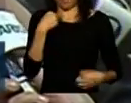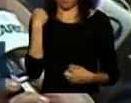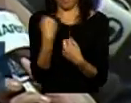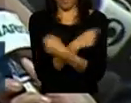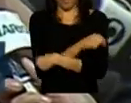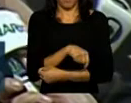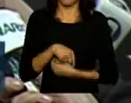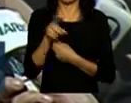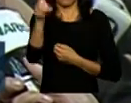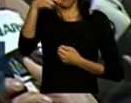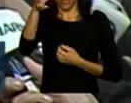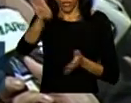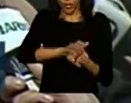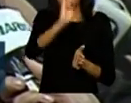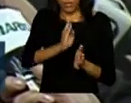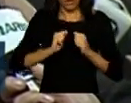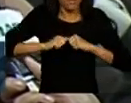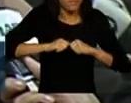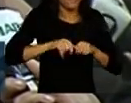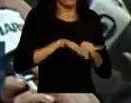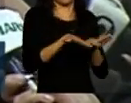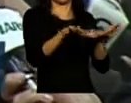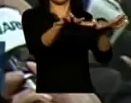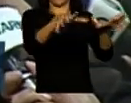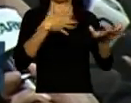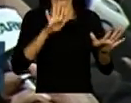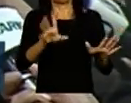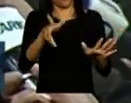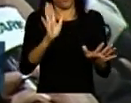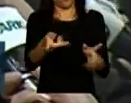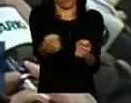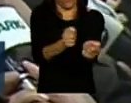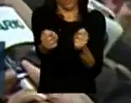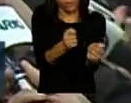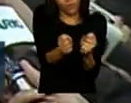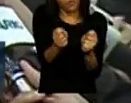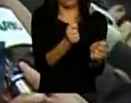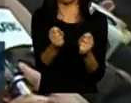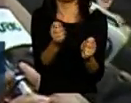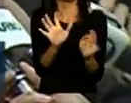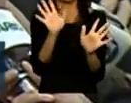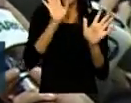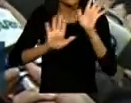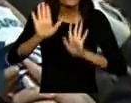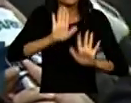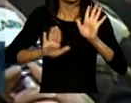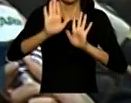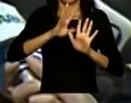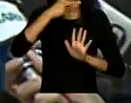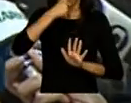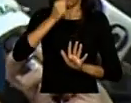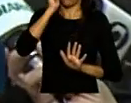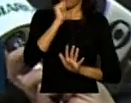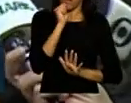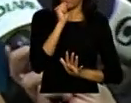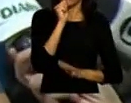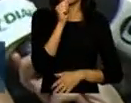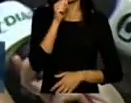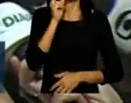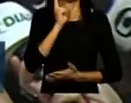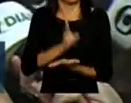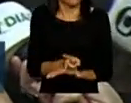a resolver os frutos aqui no país que foram controlados pelas equipes de saúde Qual que é atenção que tem que ter primeiros pais e as Mães